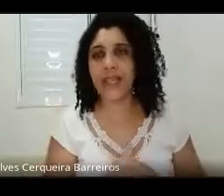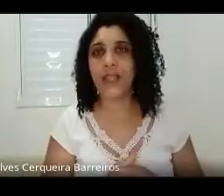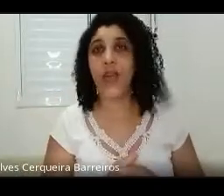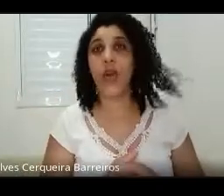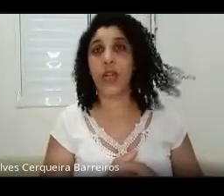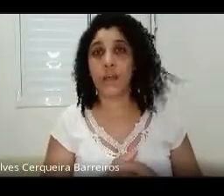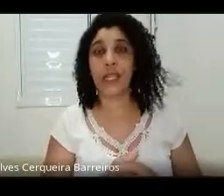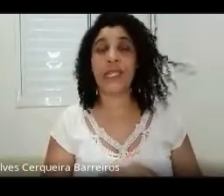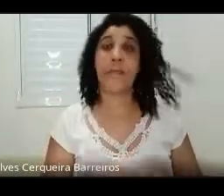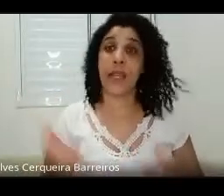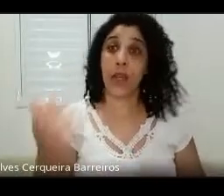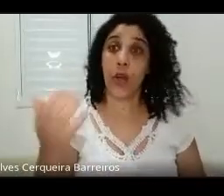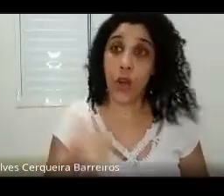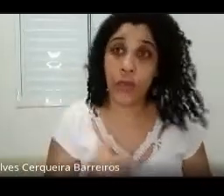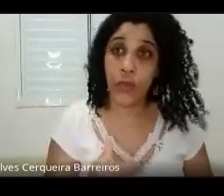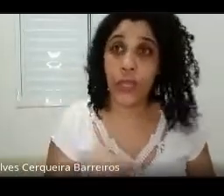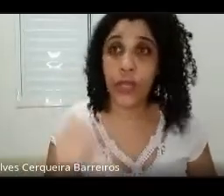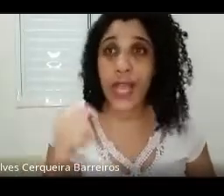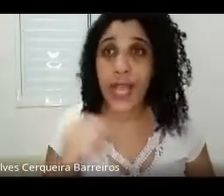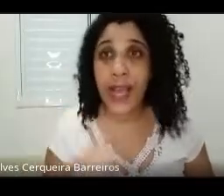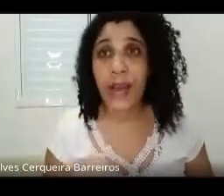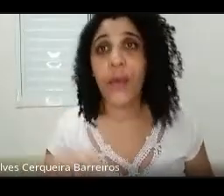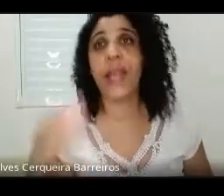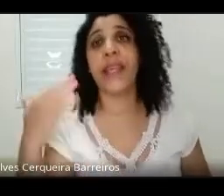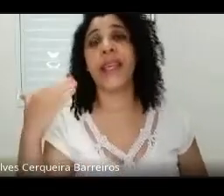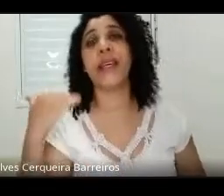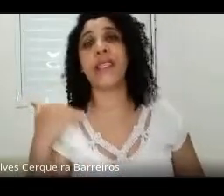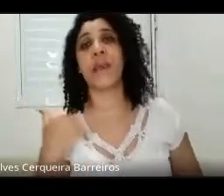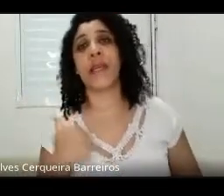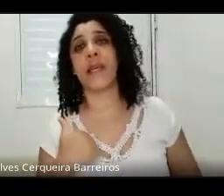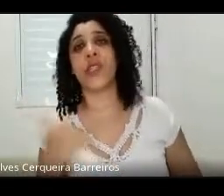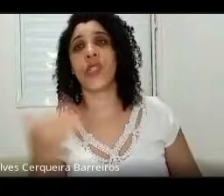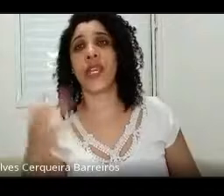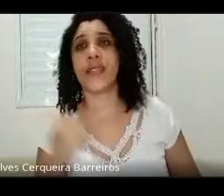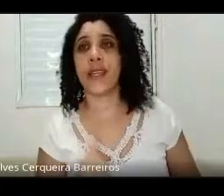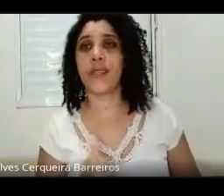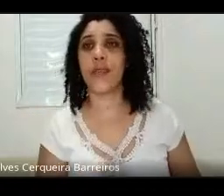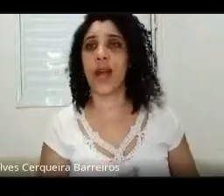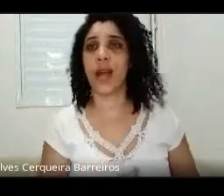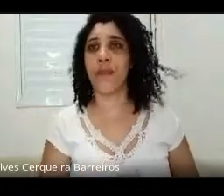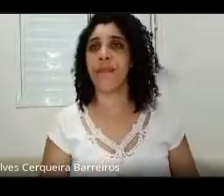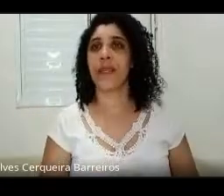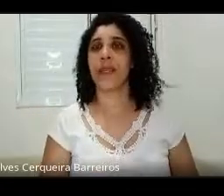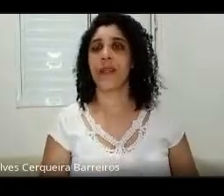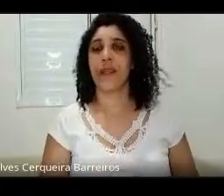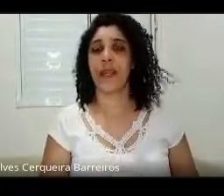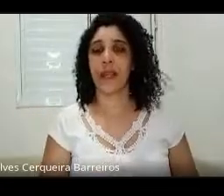participaram das Olimpíadas. Óbvio que o ideal é que antecipadamente eu tenha acesso